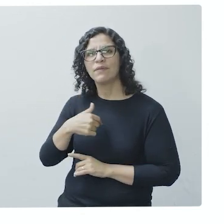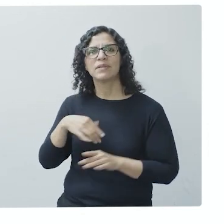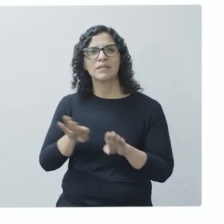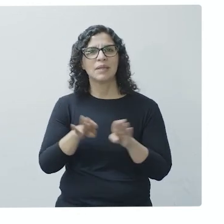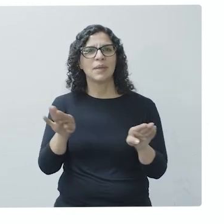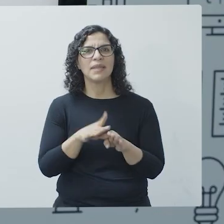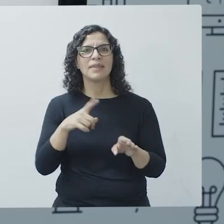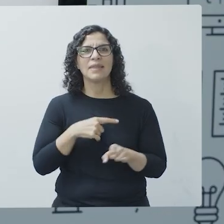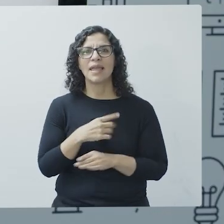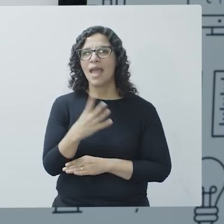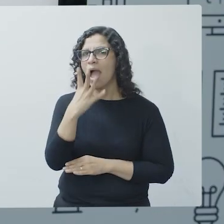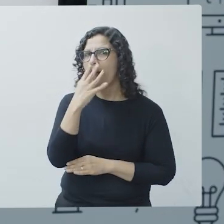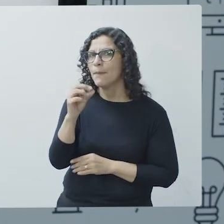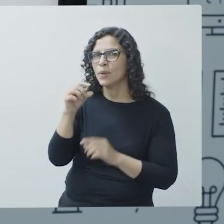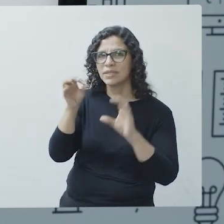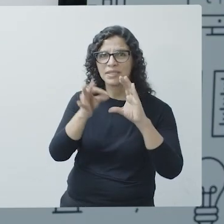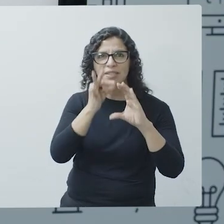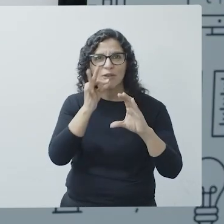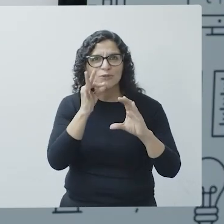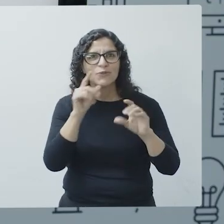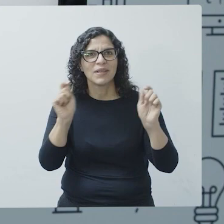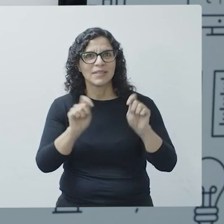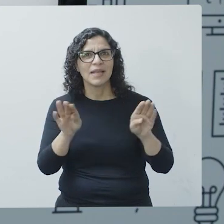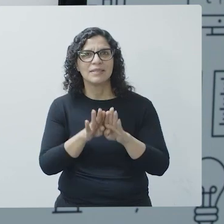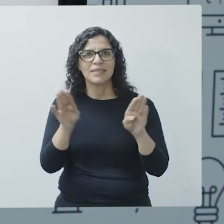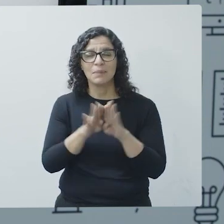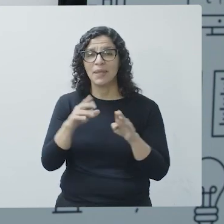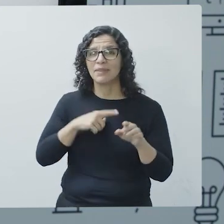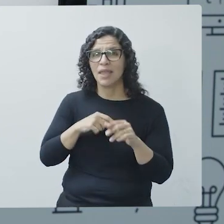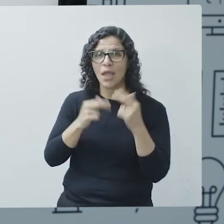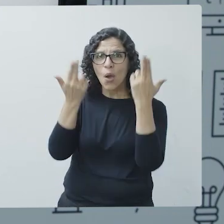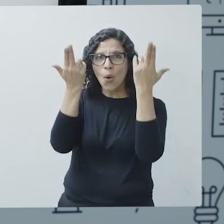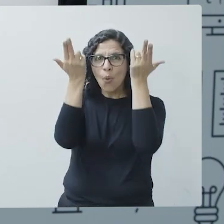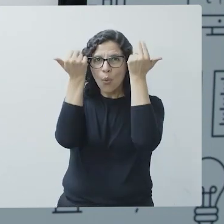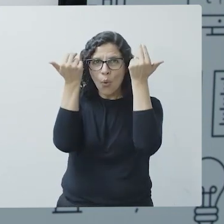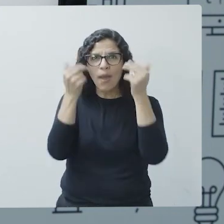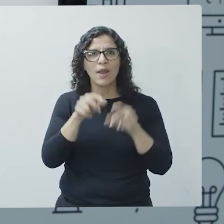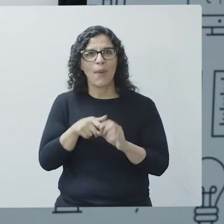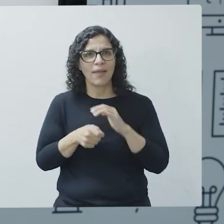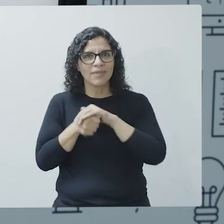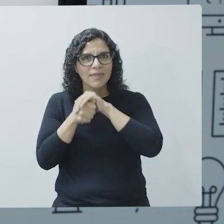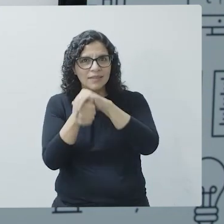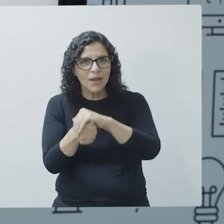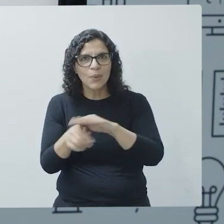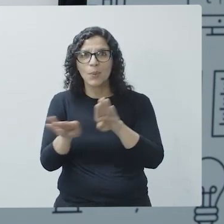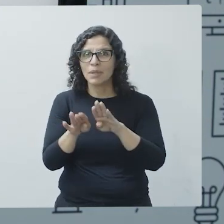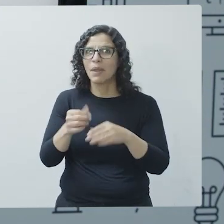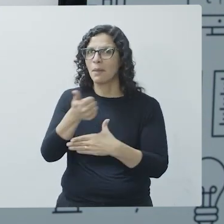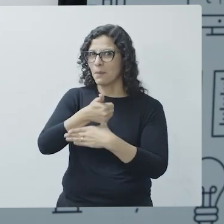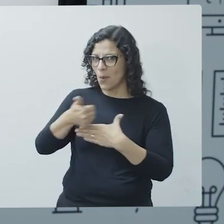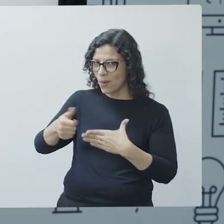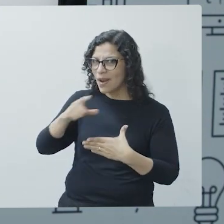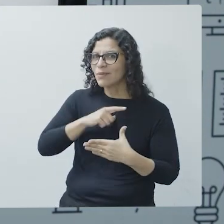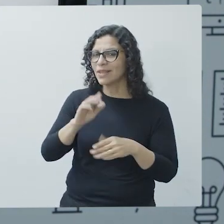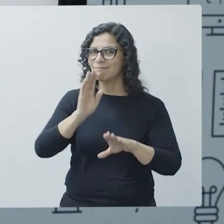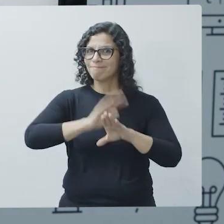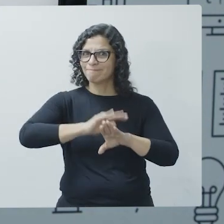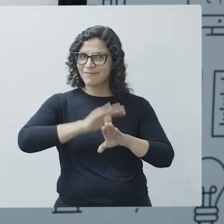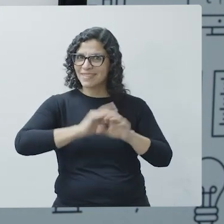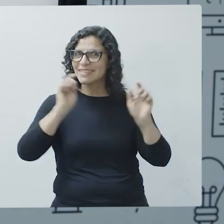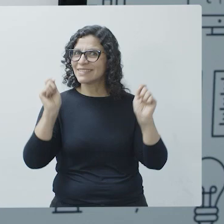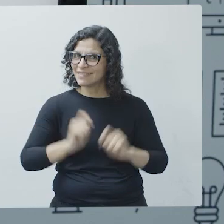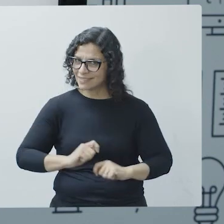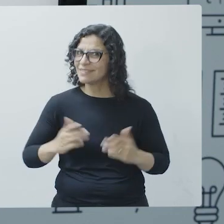a Raposa e as Uvas, por exemplo, né? A Lebre e a Tartaruga. Então, existem muitas fábulas e elas trazem também, né,